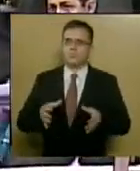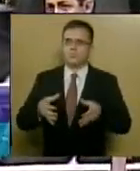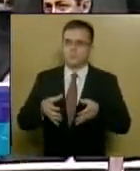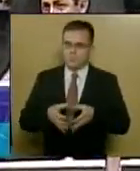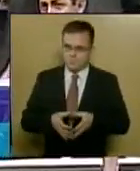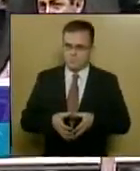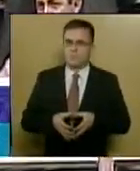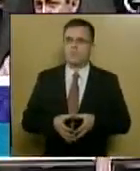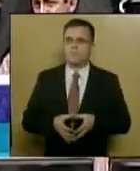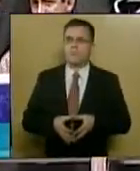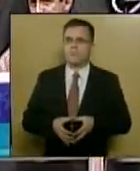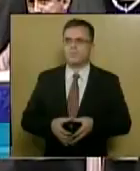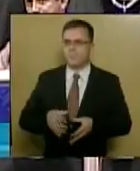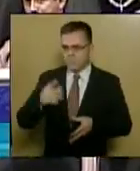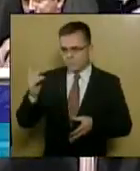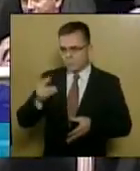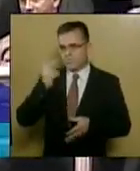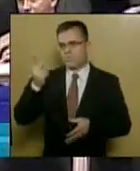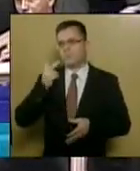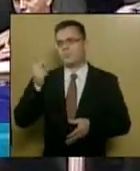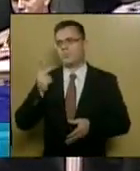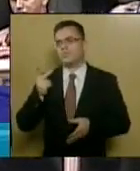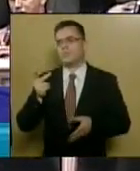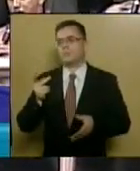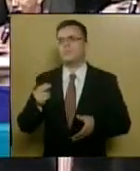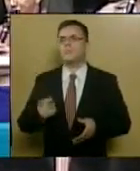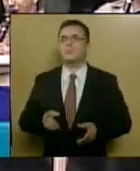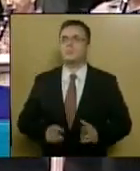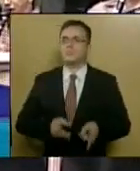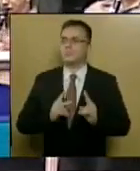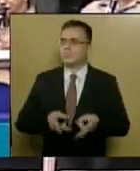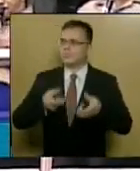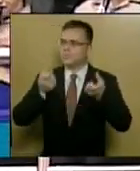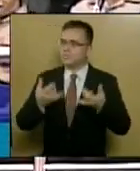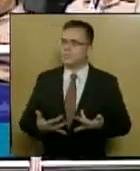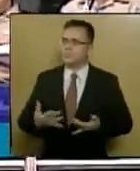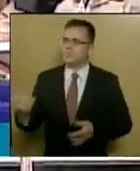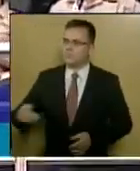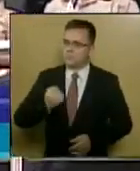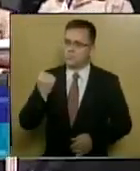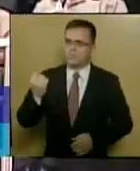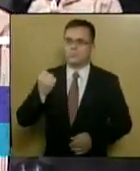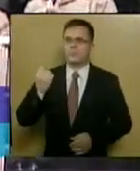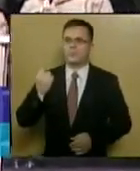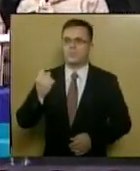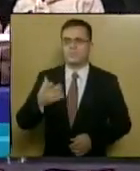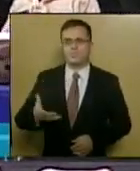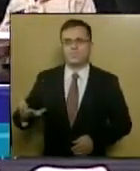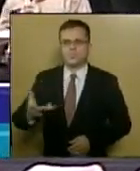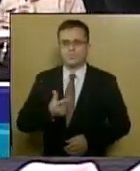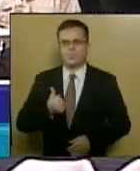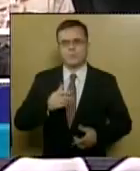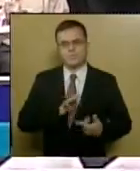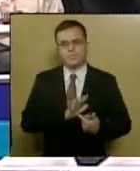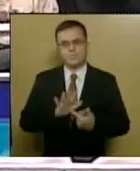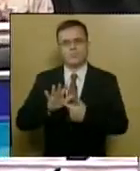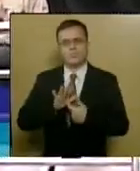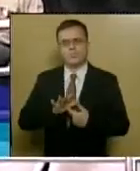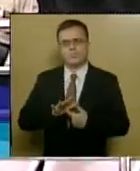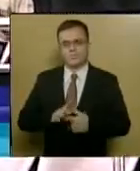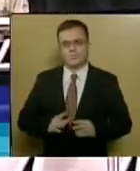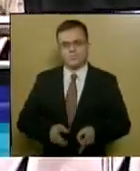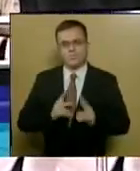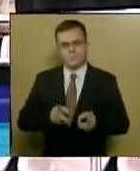o estandarte histórico, com a sua respectiva descrição heráldica. Forma retangular, tipo